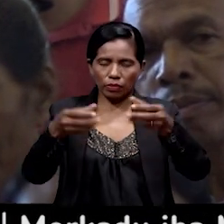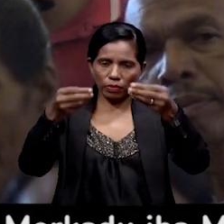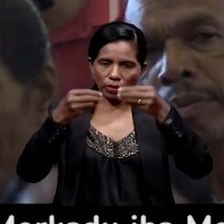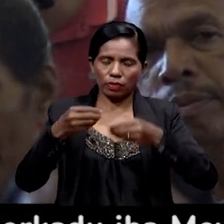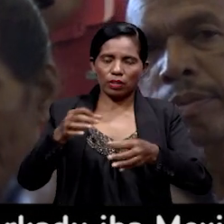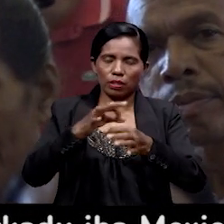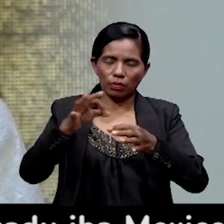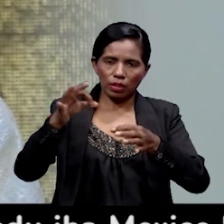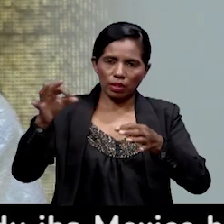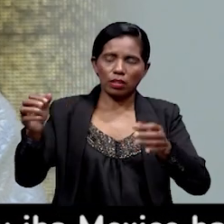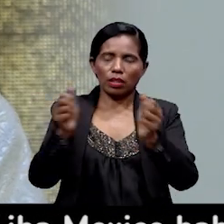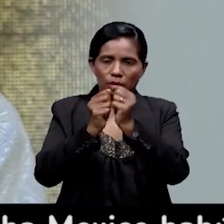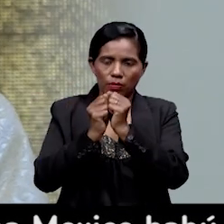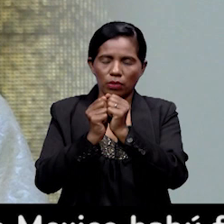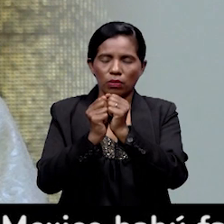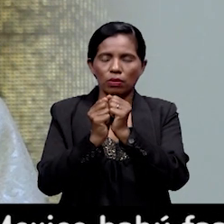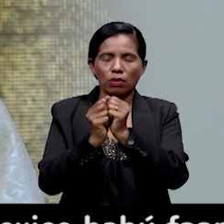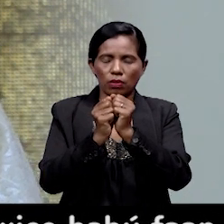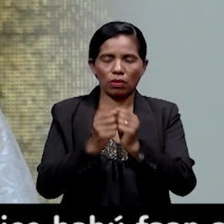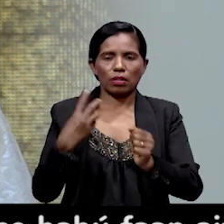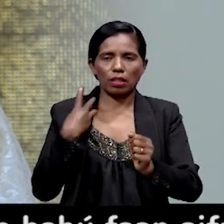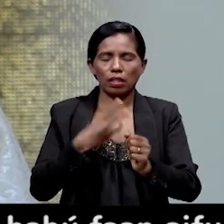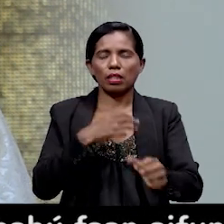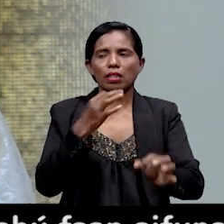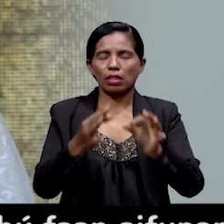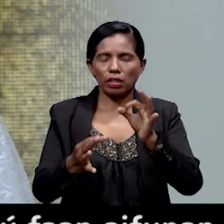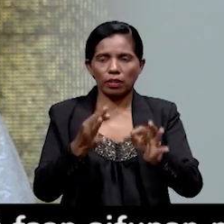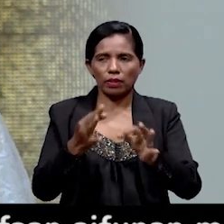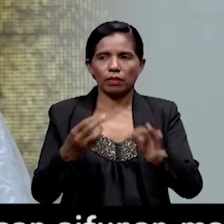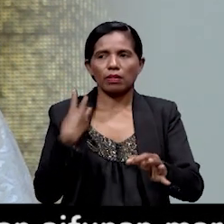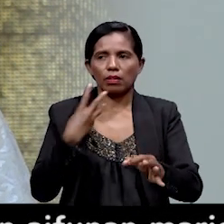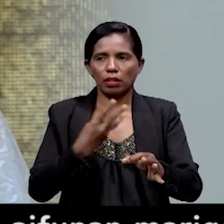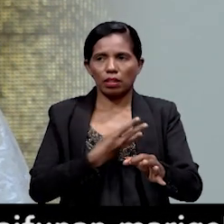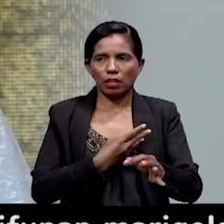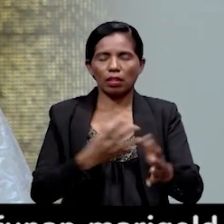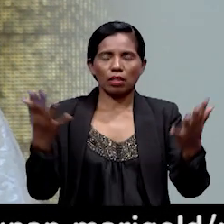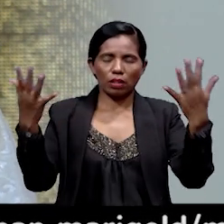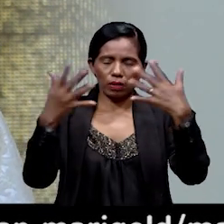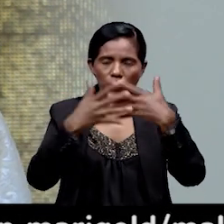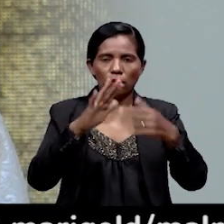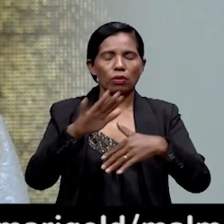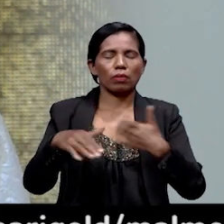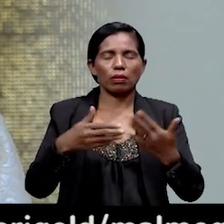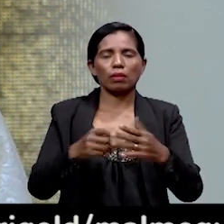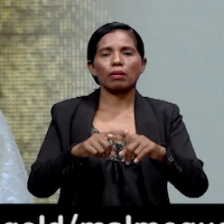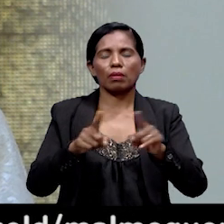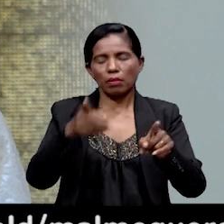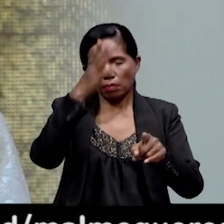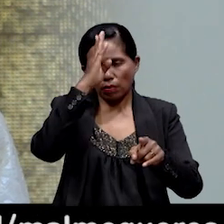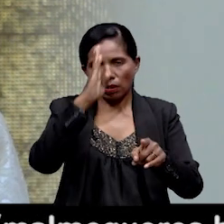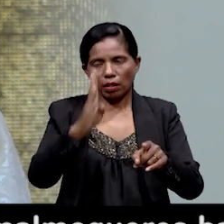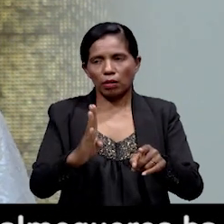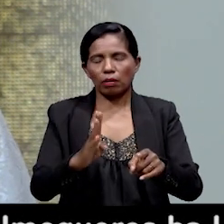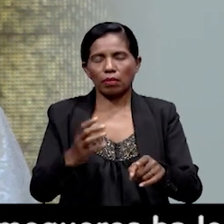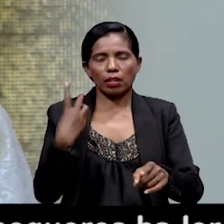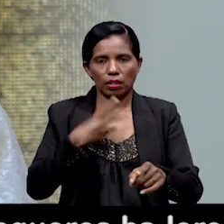Espírito, acompanha o Itahoto, mas que ele queria menina, na Cuba ir a minha outra, mas da Maroma de tudo, e da